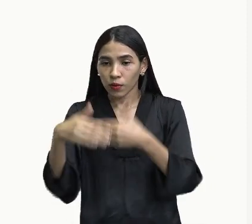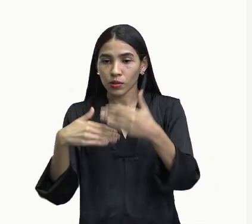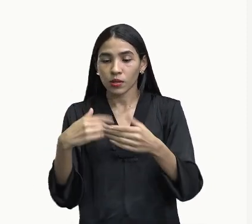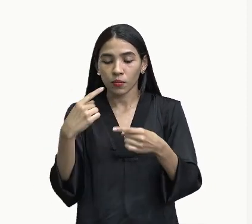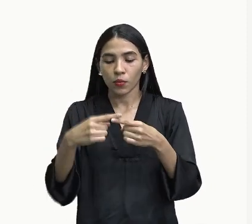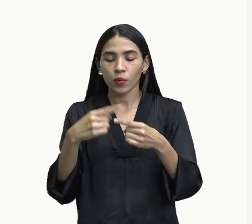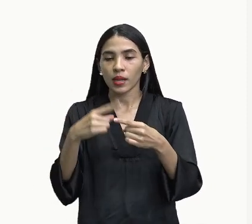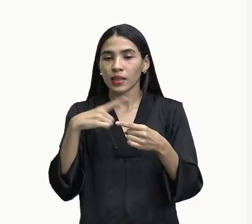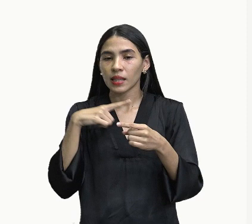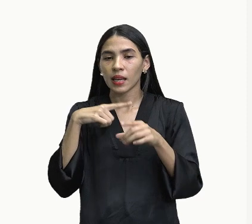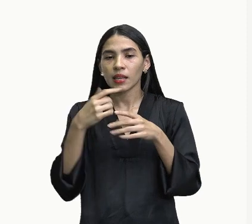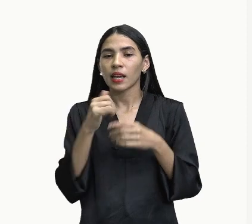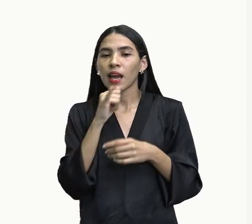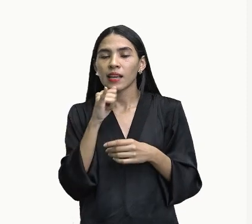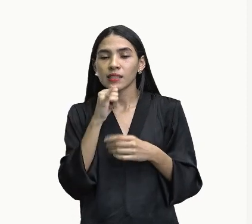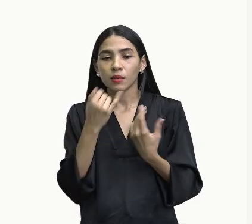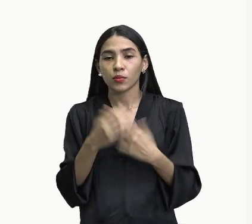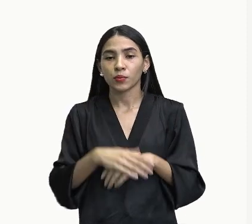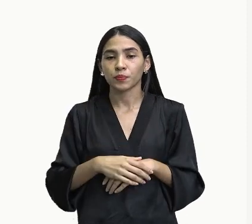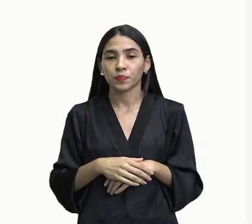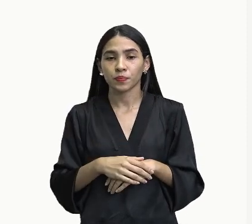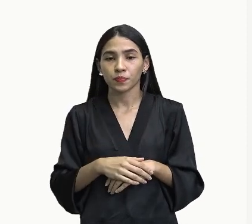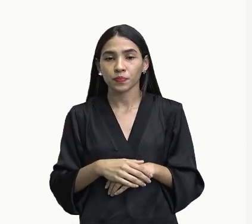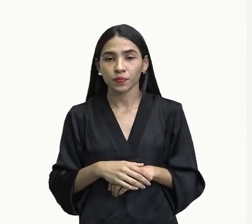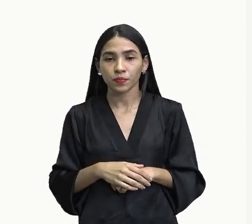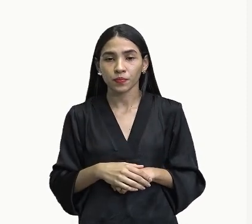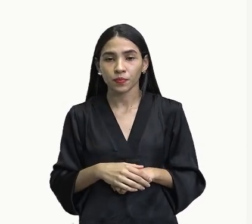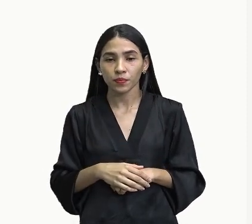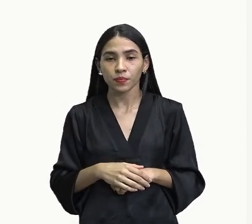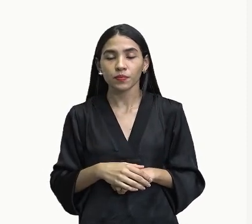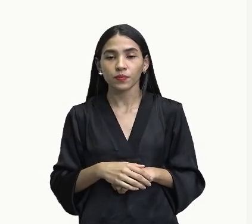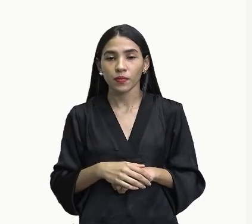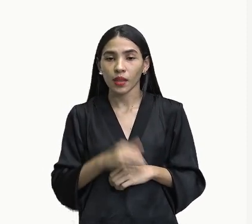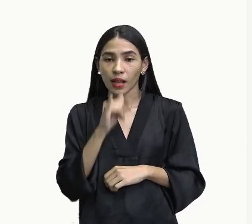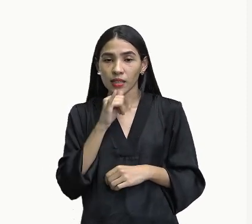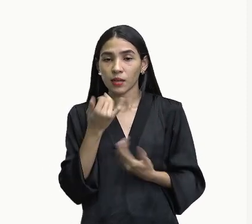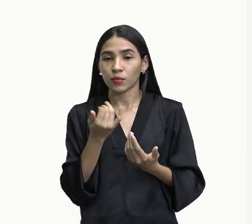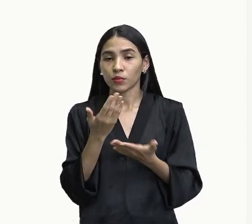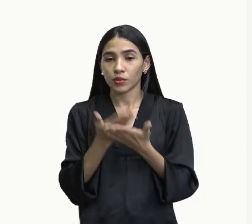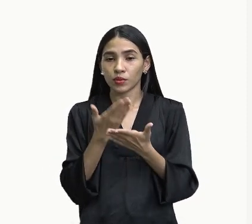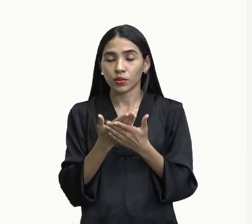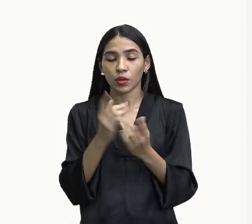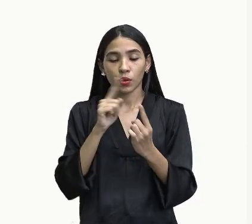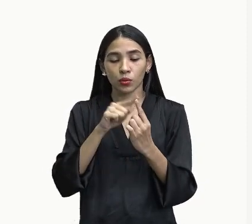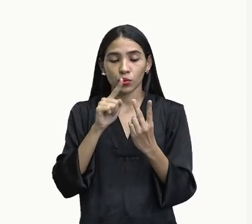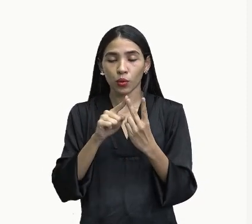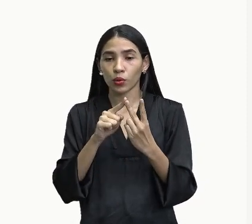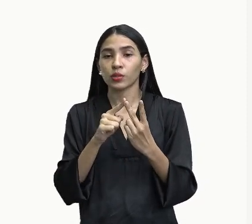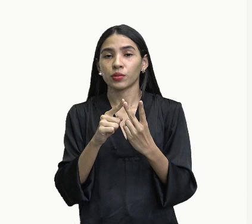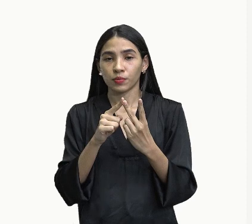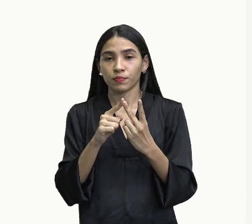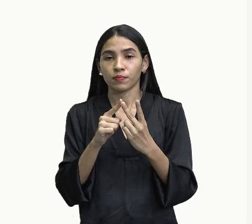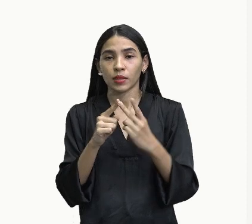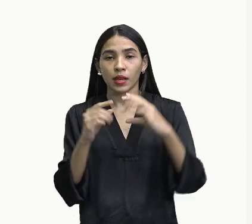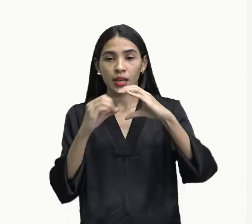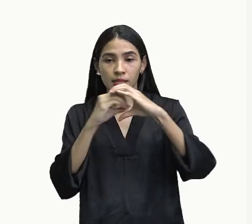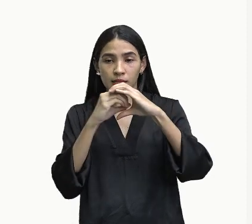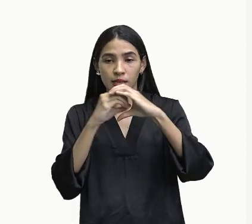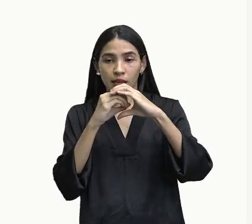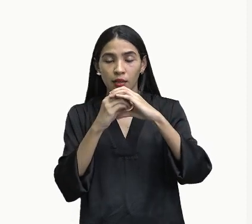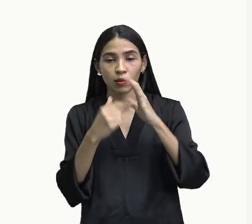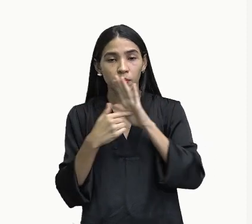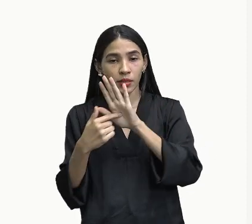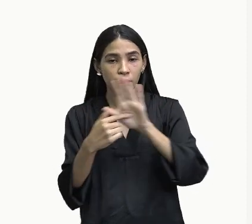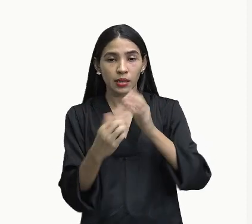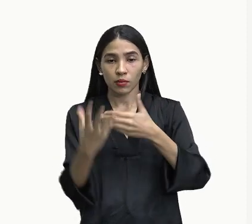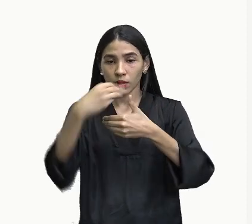apenas, pelo menos aqui nas nossas aulas, 2 tipos de células que serão apresentados dentro da